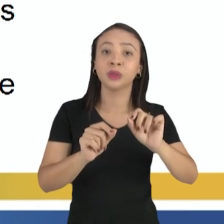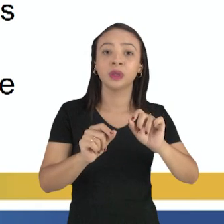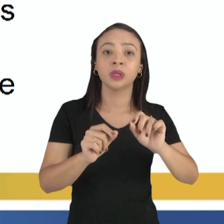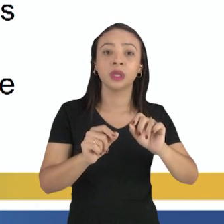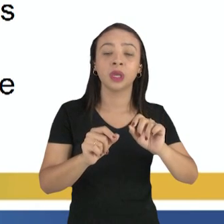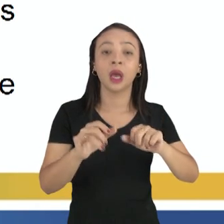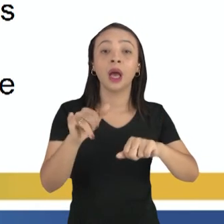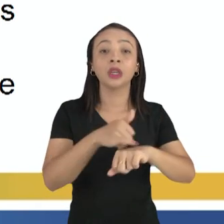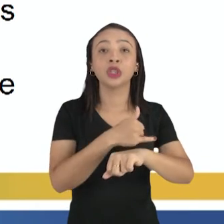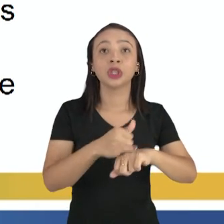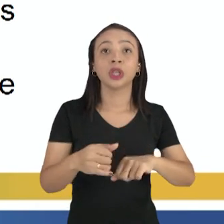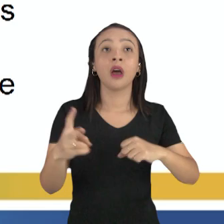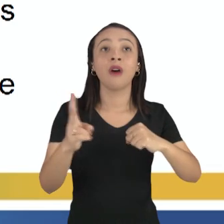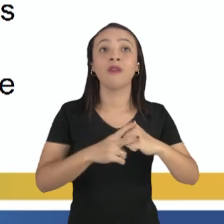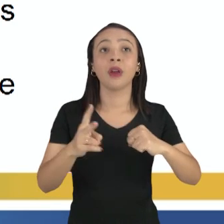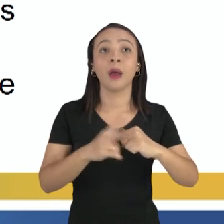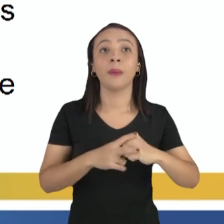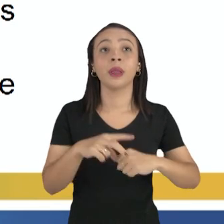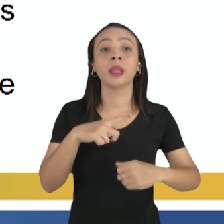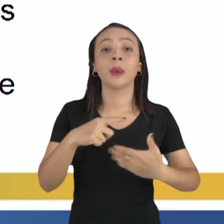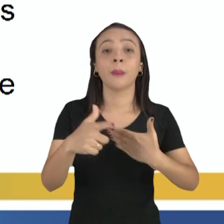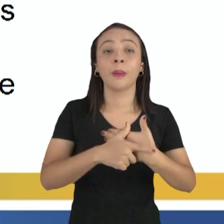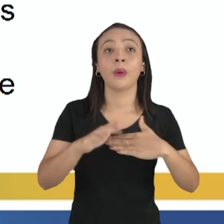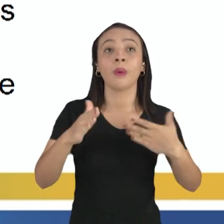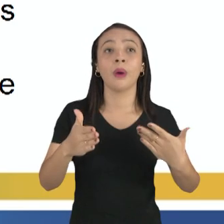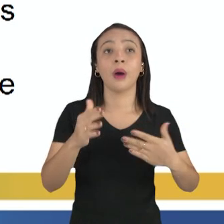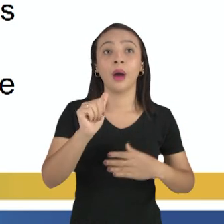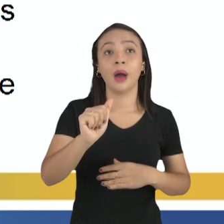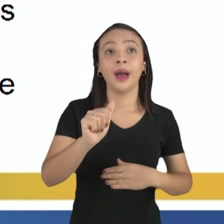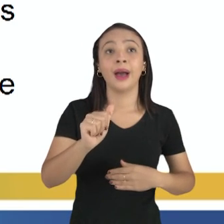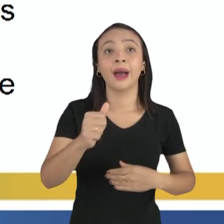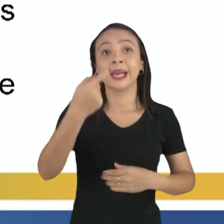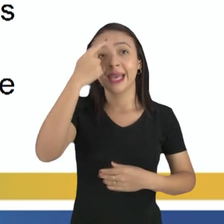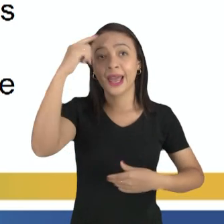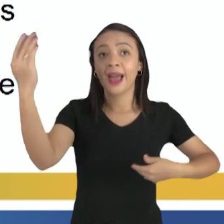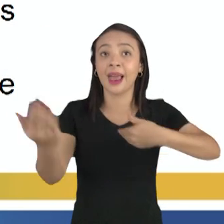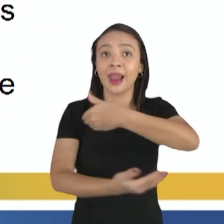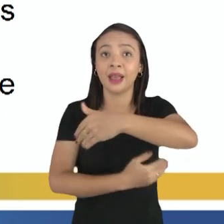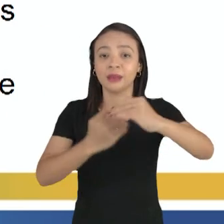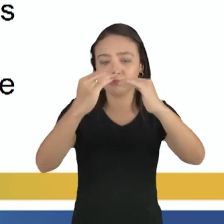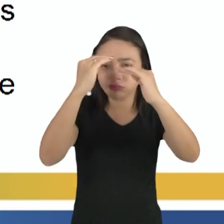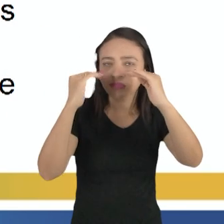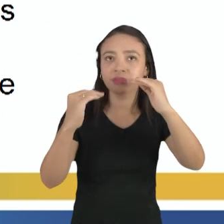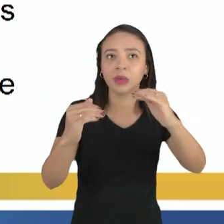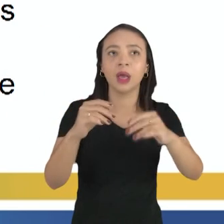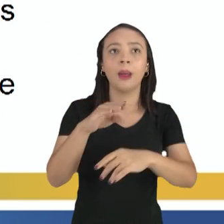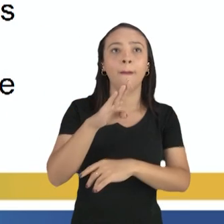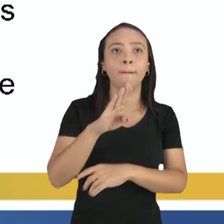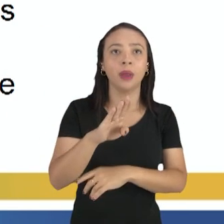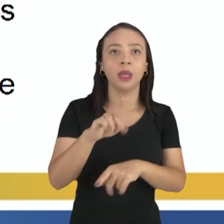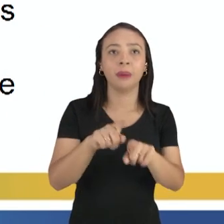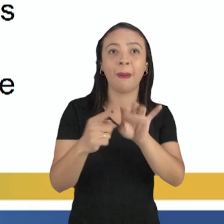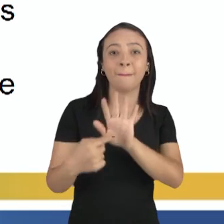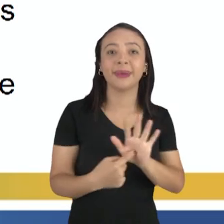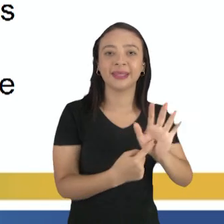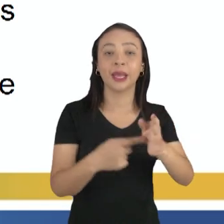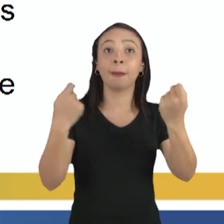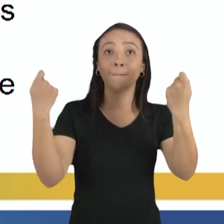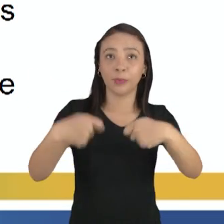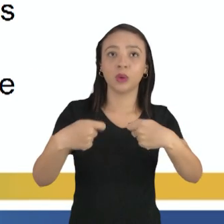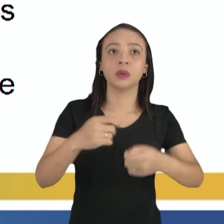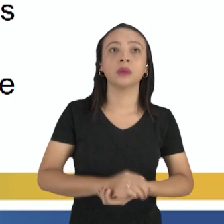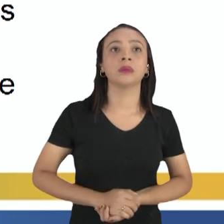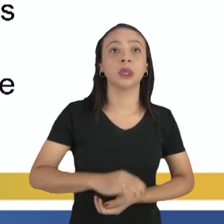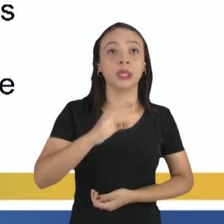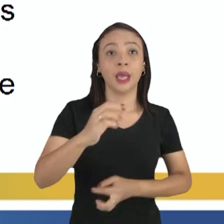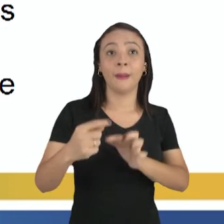em destaque objetiva. A. Criar relação de subordinação. B. Enfatizar a probabilidade.